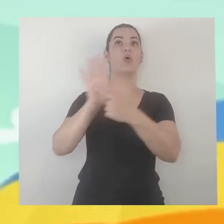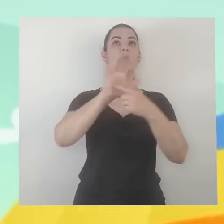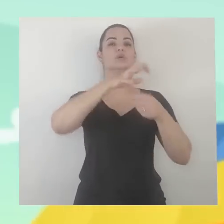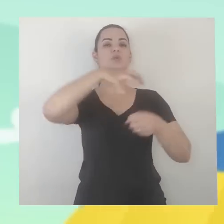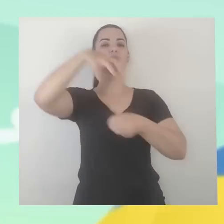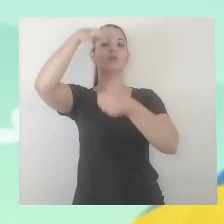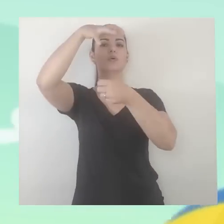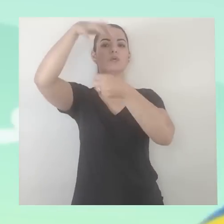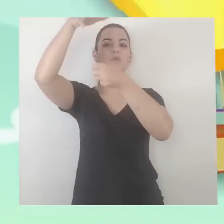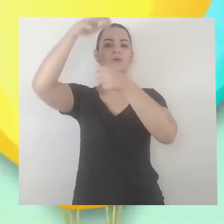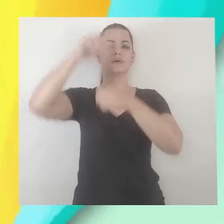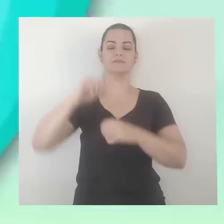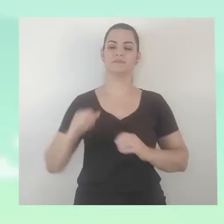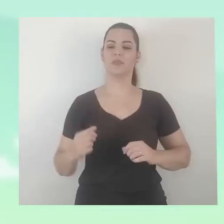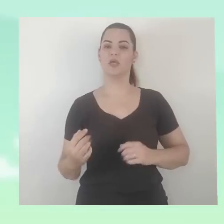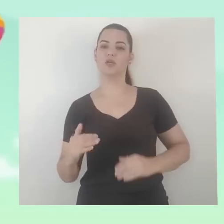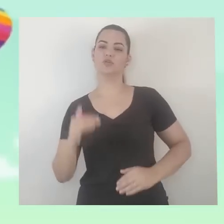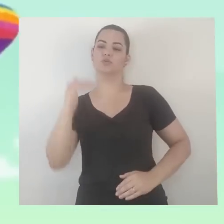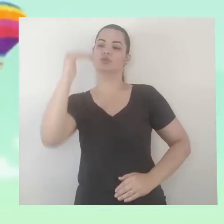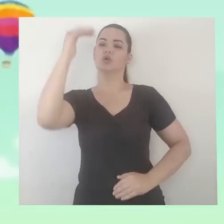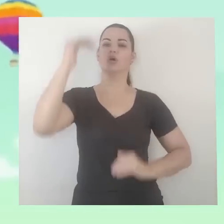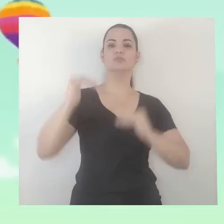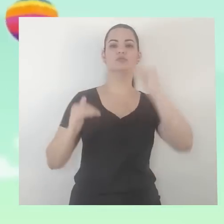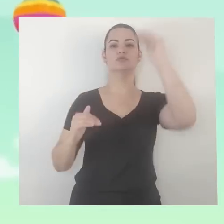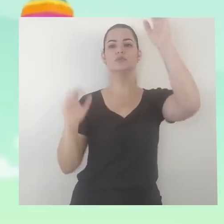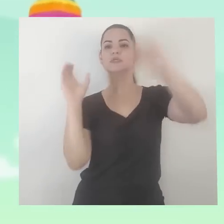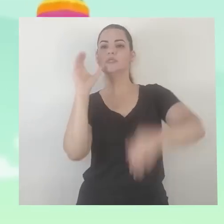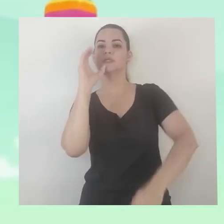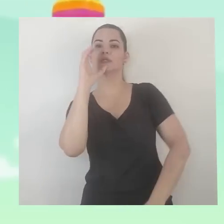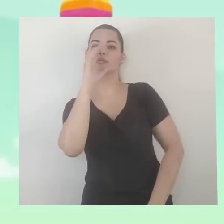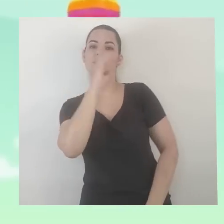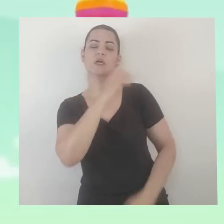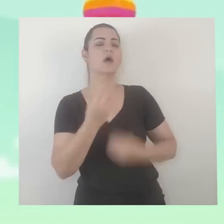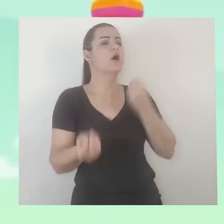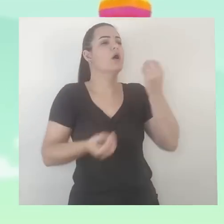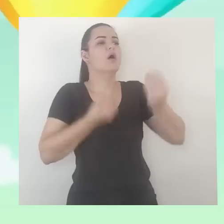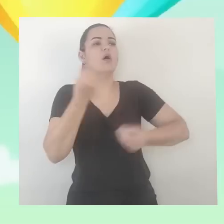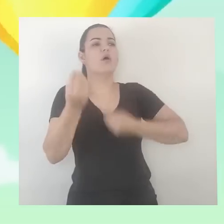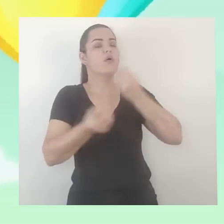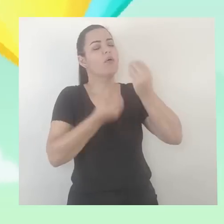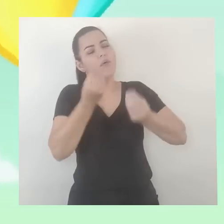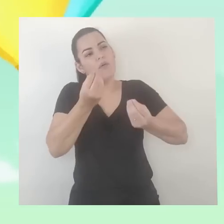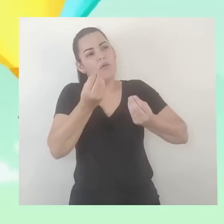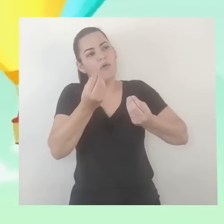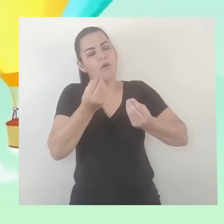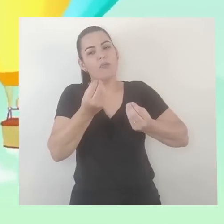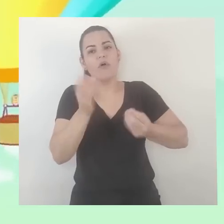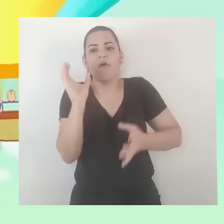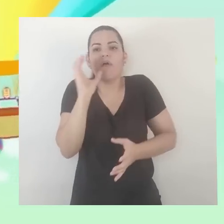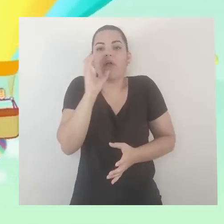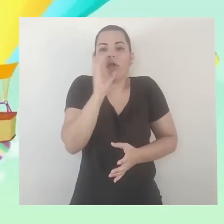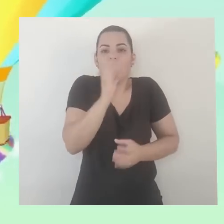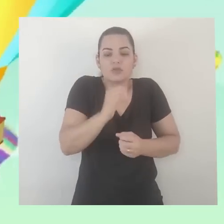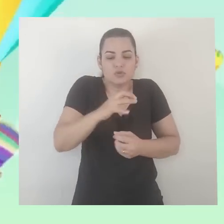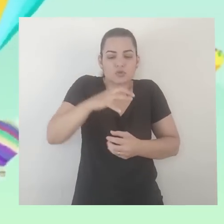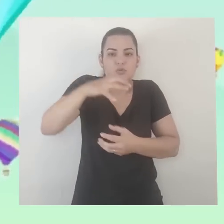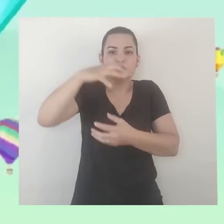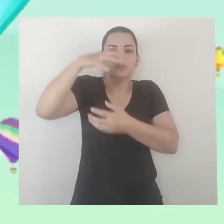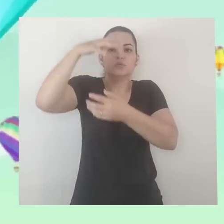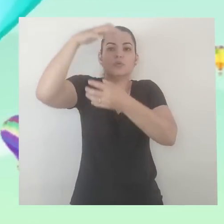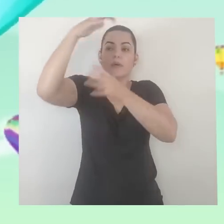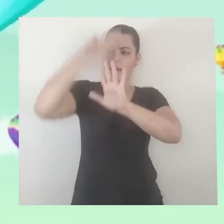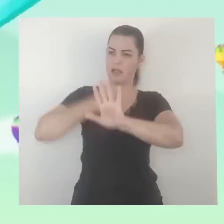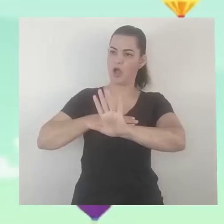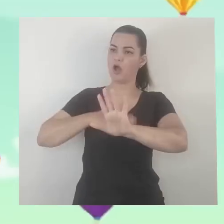gente sobe. Como assim a gente aquece e sobe? Calma, gente, explica, não